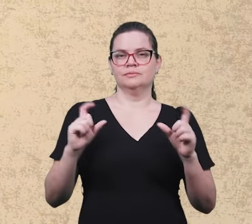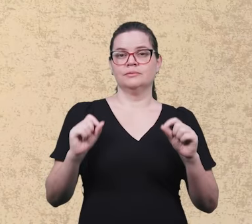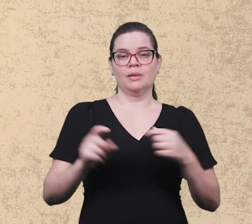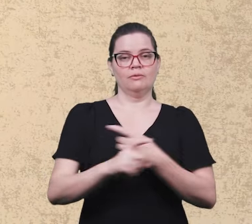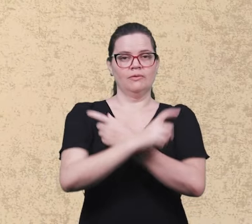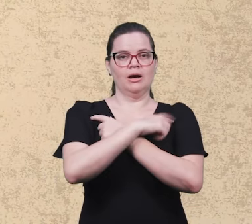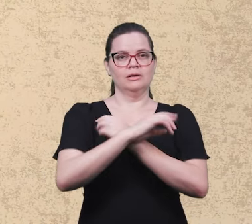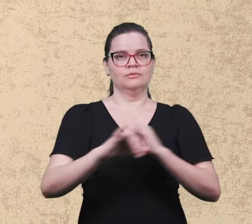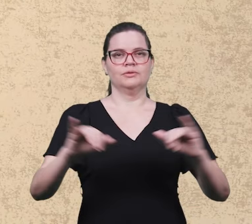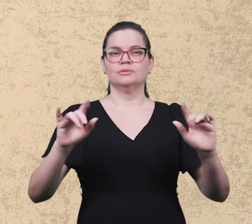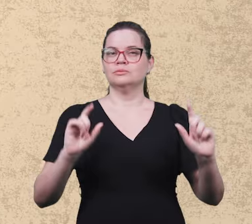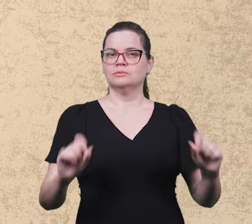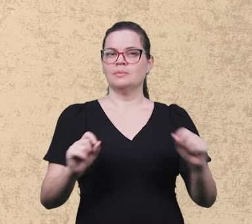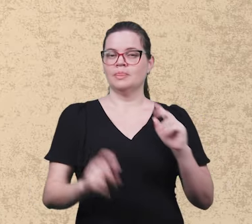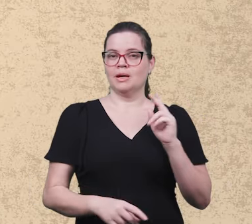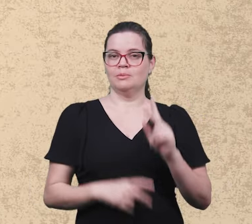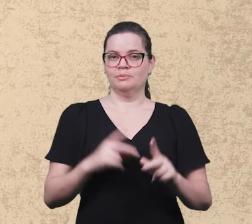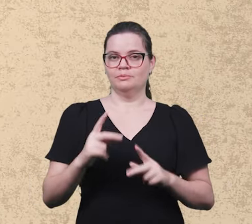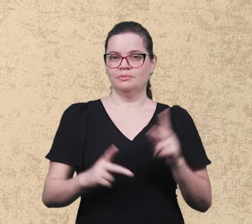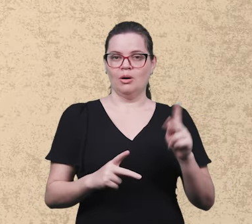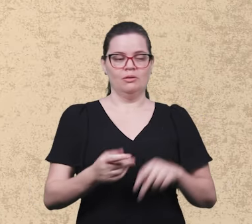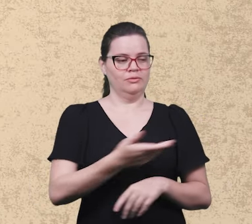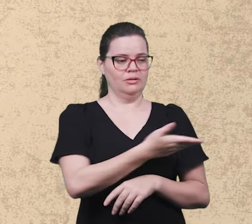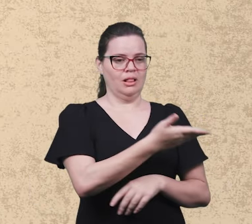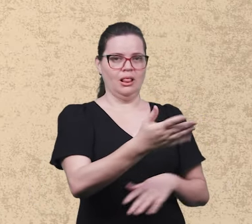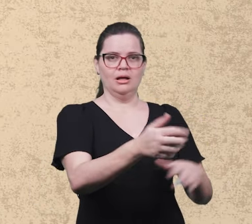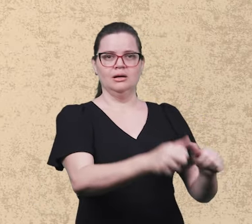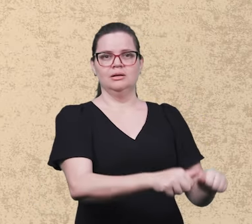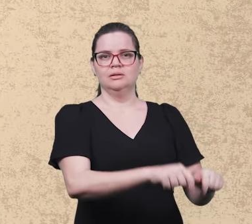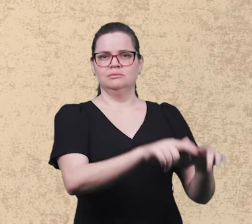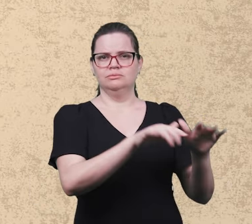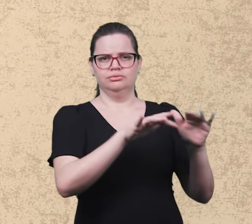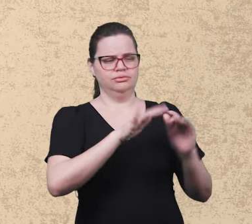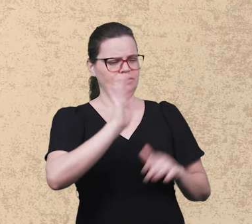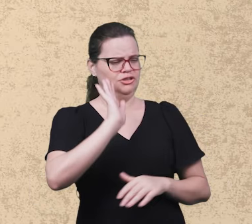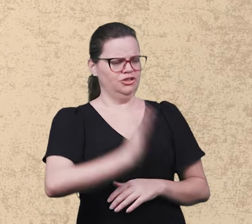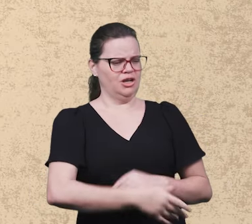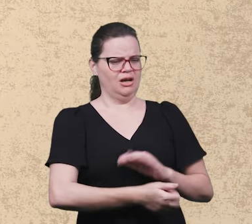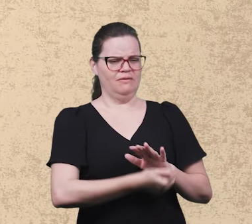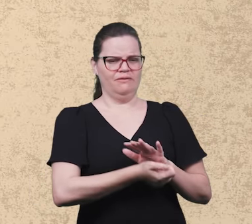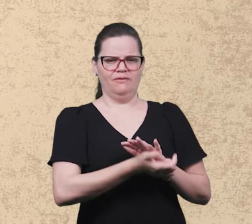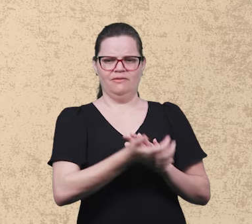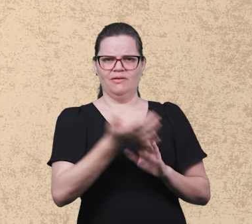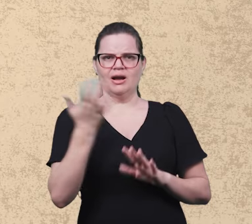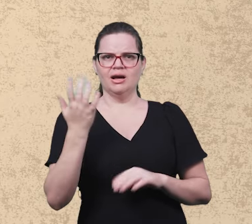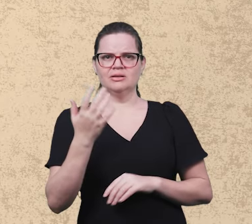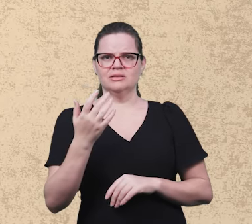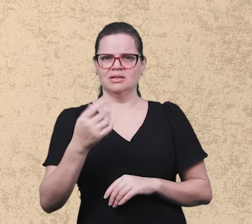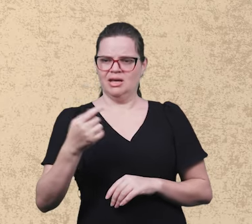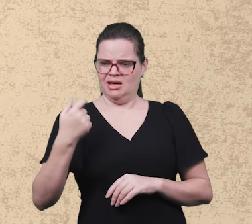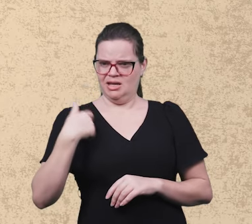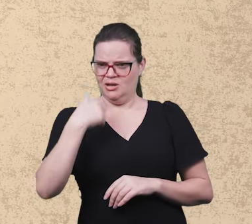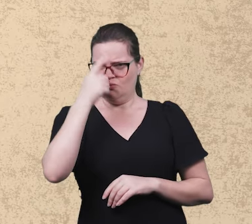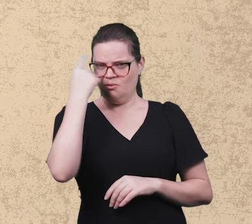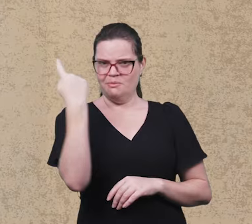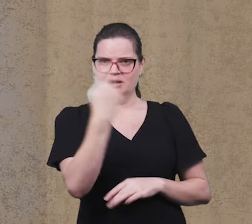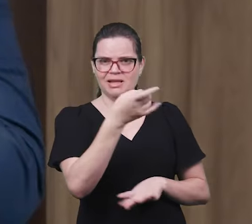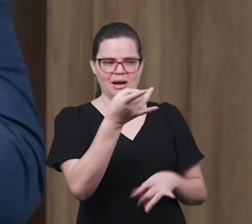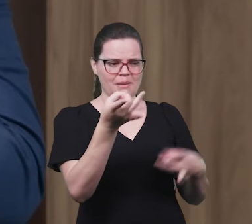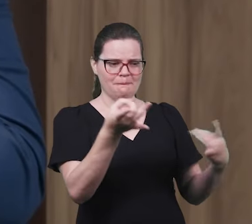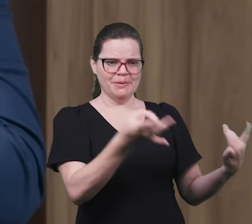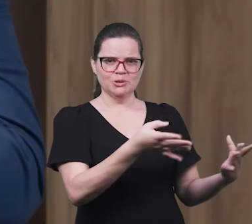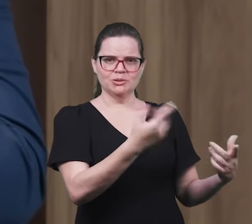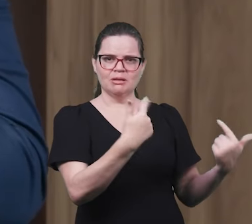Faraó, eis que o povo da terra já é muito, e vós fazeis abandonar as vossas cargas. Né? Ou